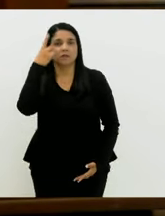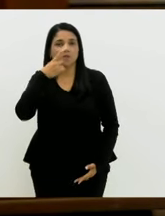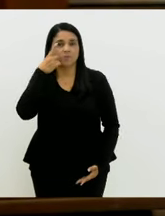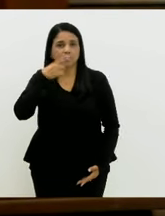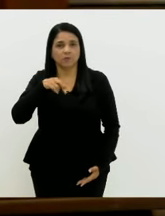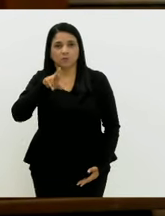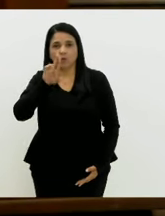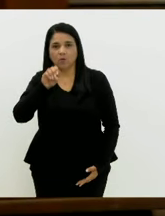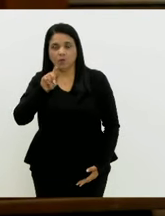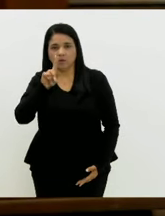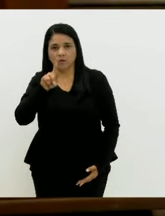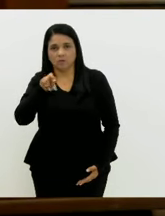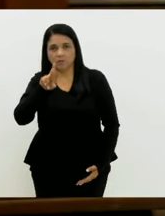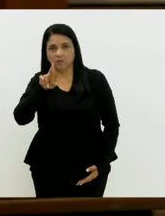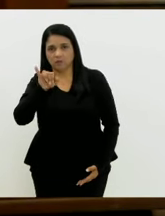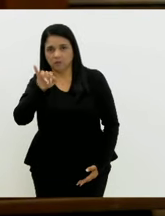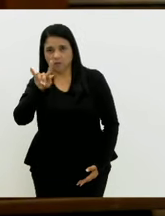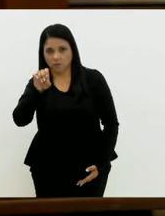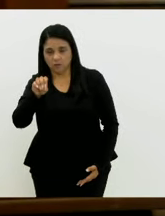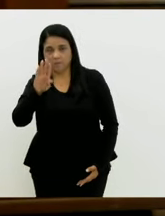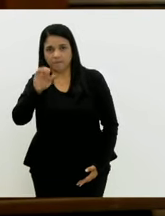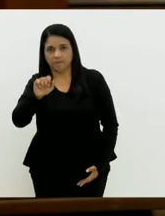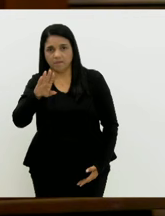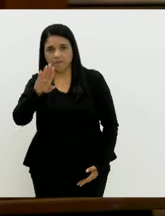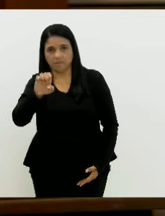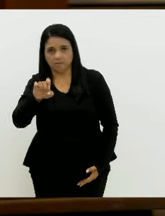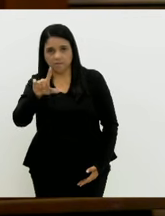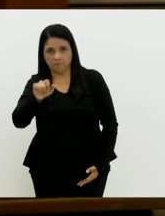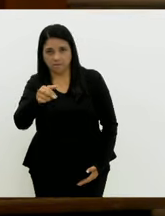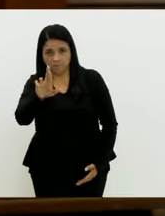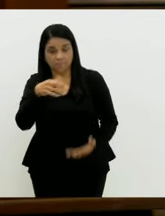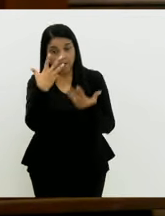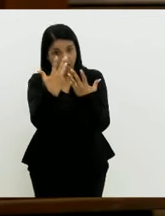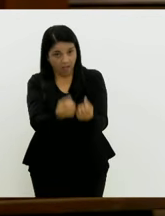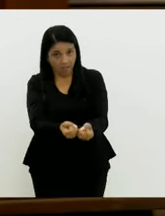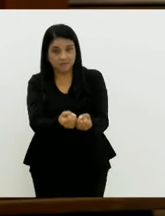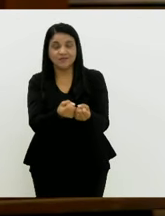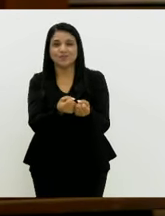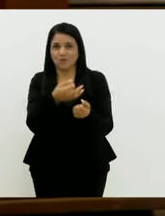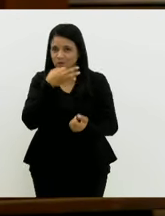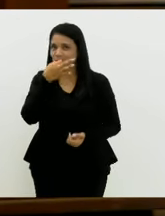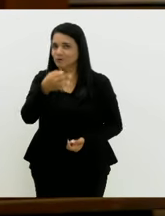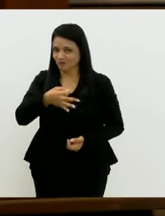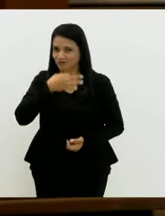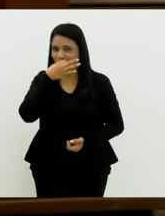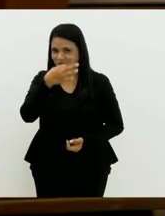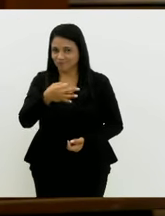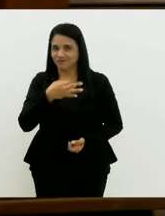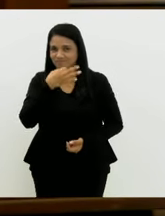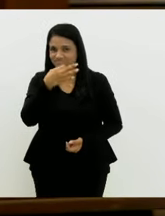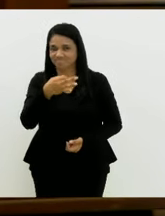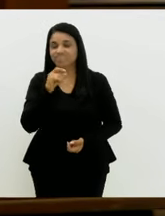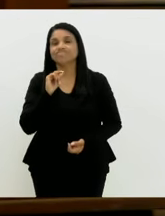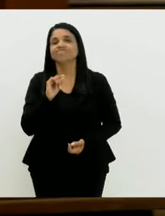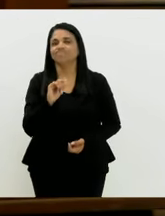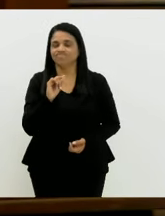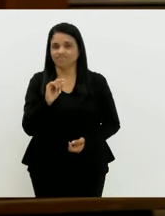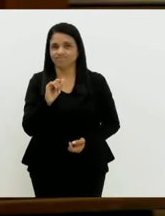Rodrigo Bacelar, que logo aceitou de bom grado, que foi